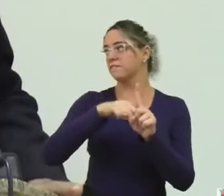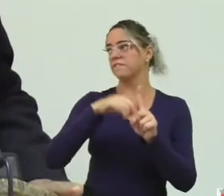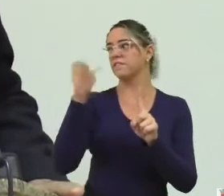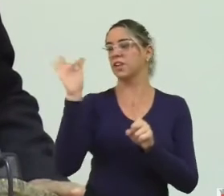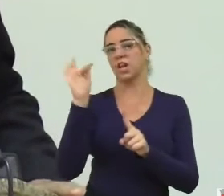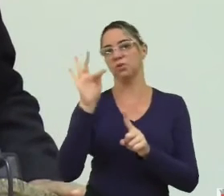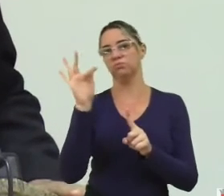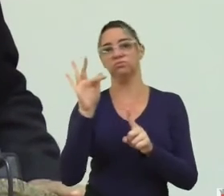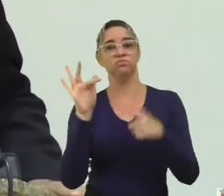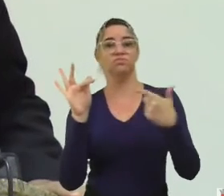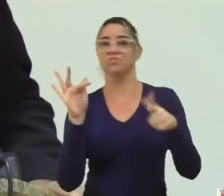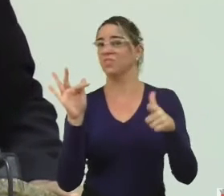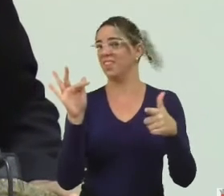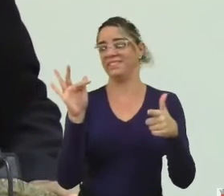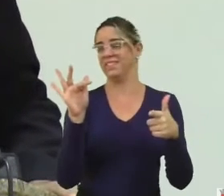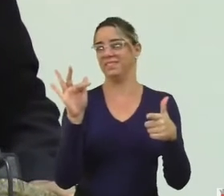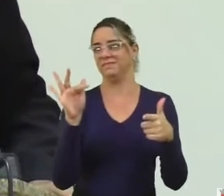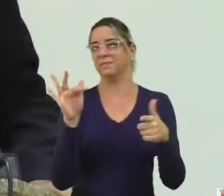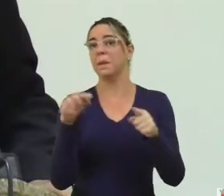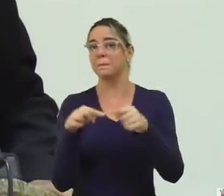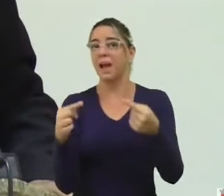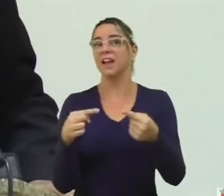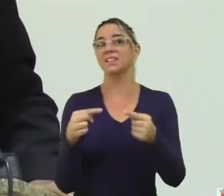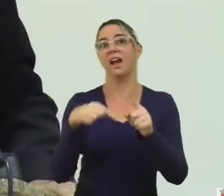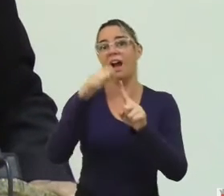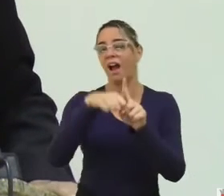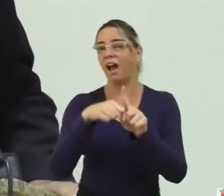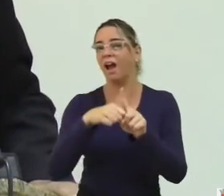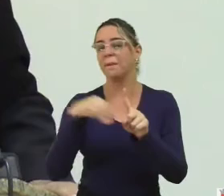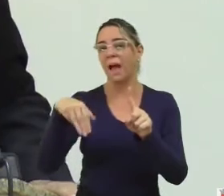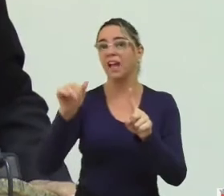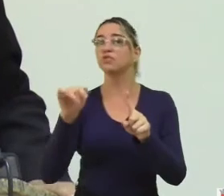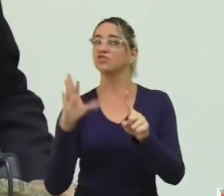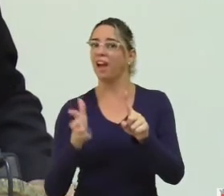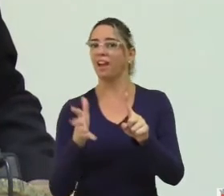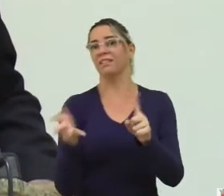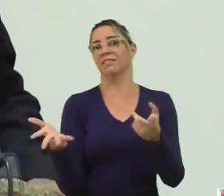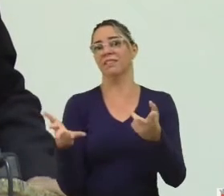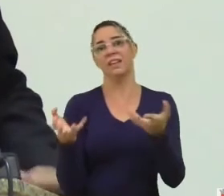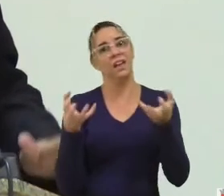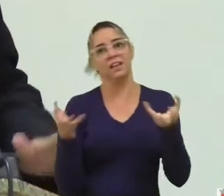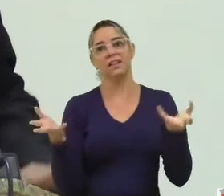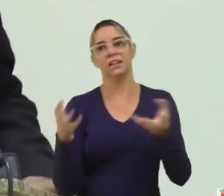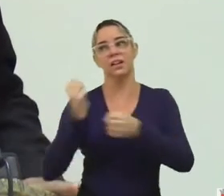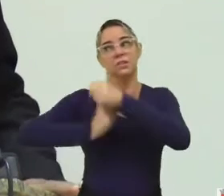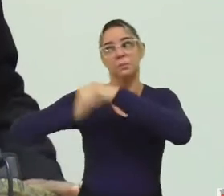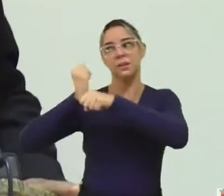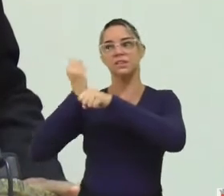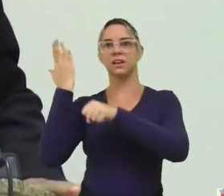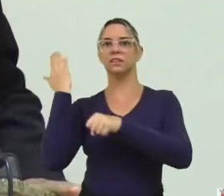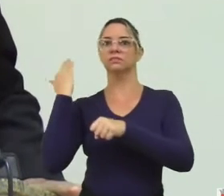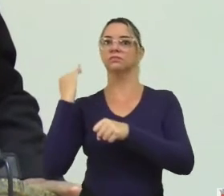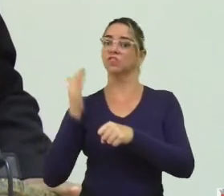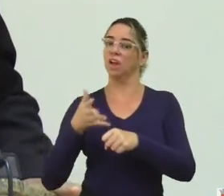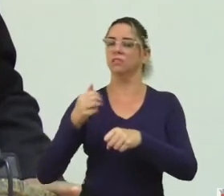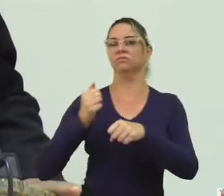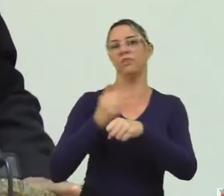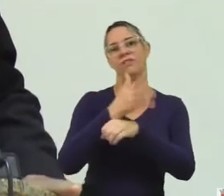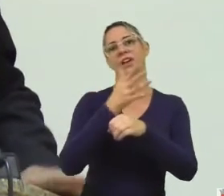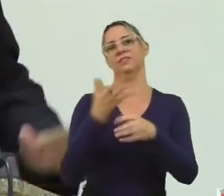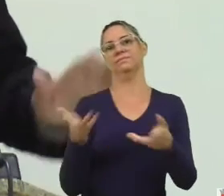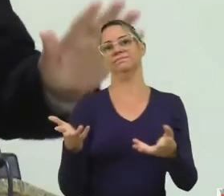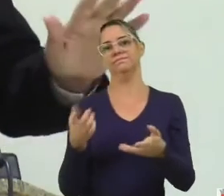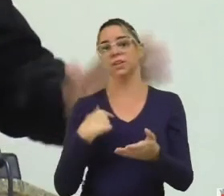vamos cuidar, porque esse projeto já foi aprovado desde o ano passado. E vou cobrar para que seja